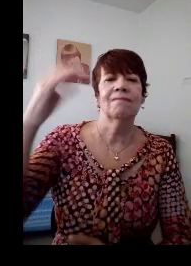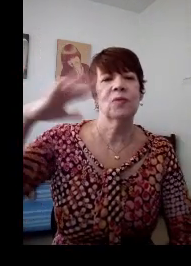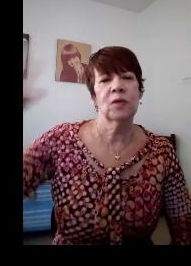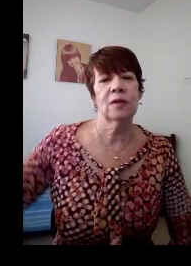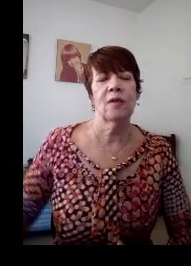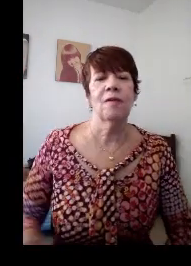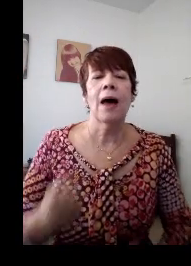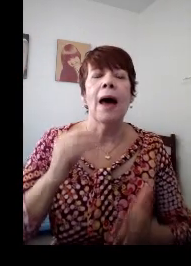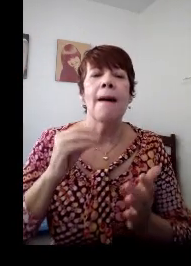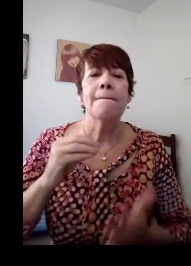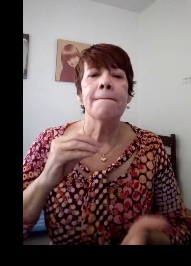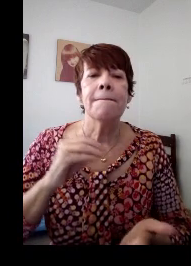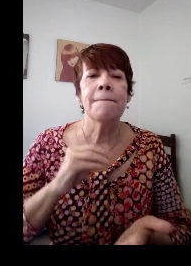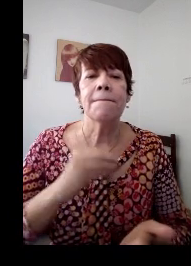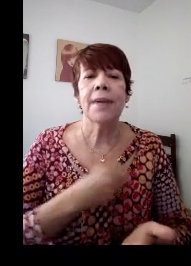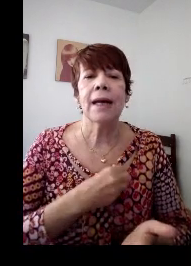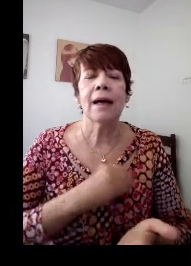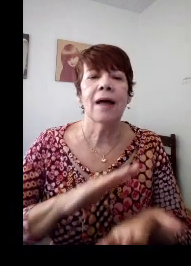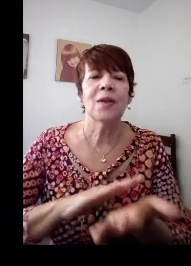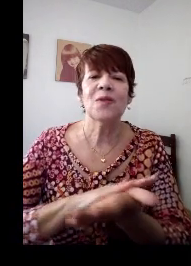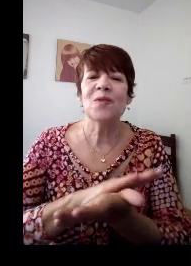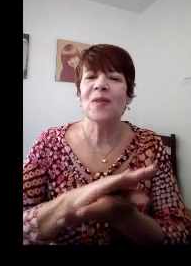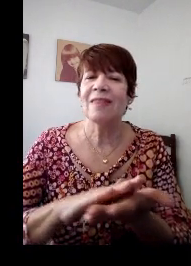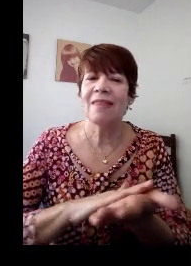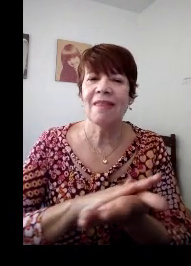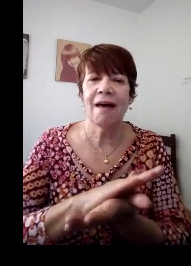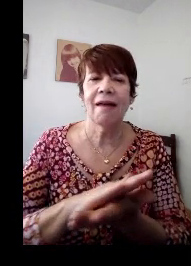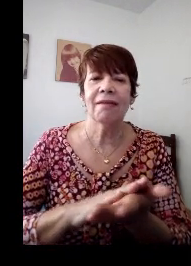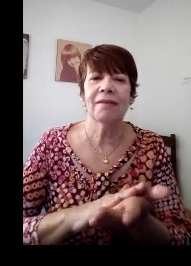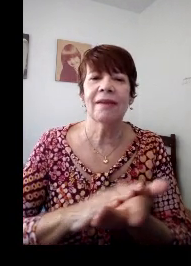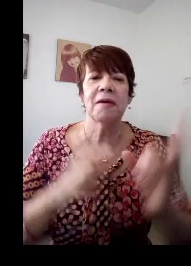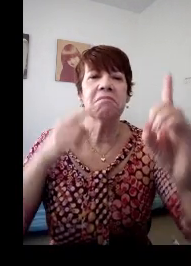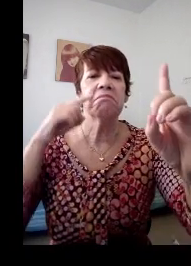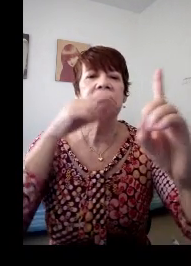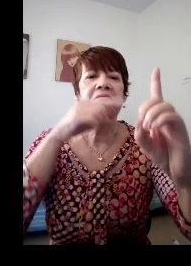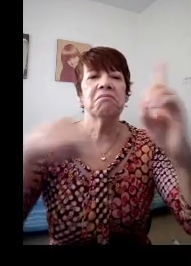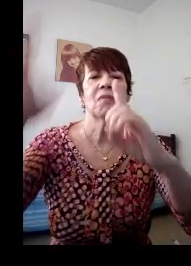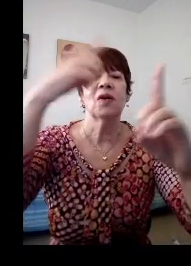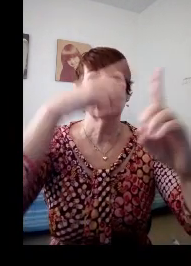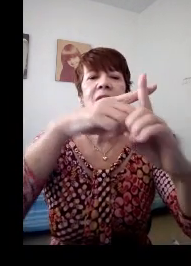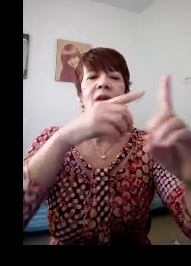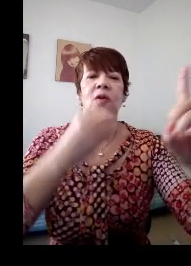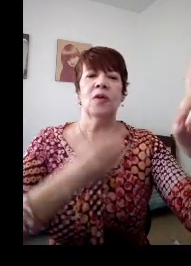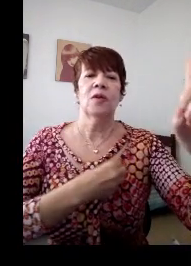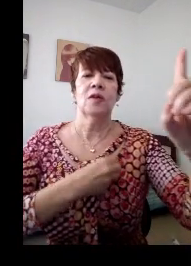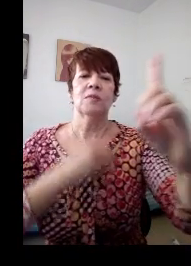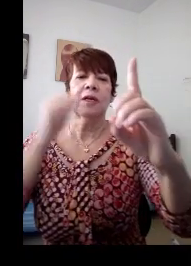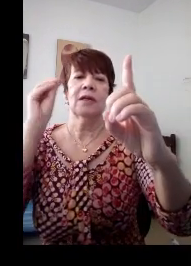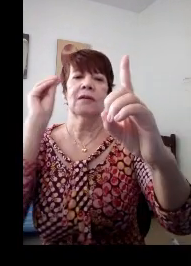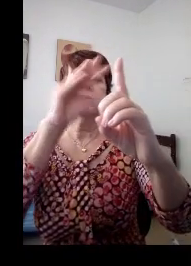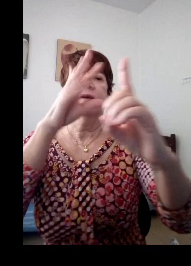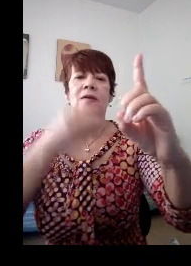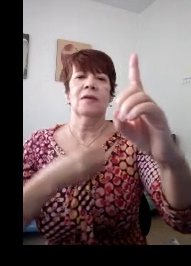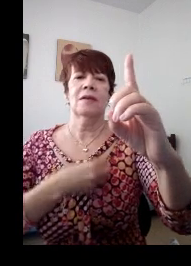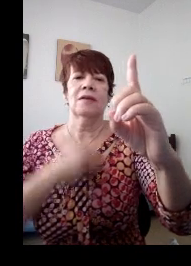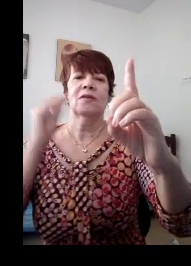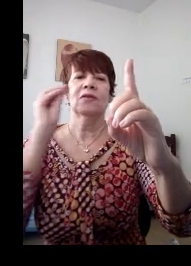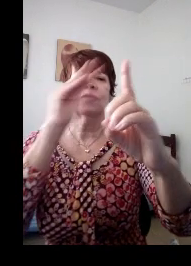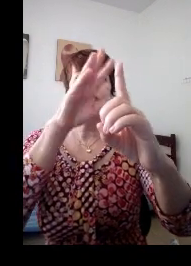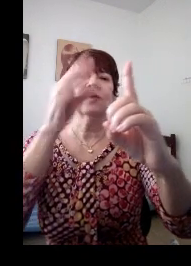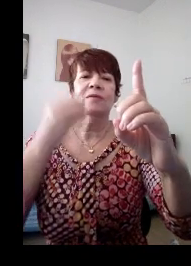para nos salvar e nos livrar do pecado, nos livrar da